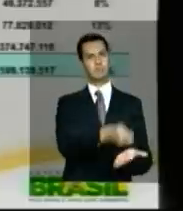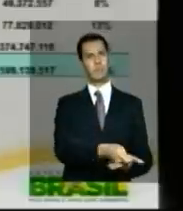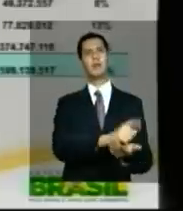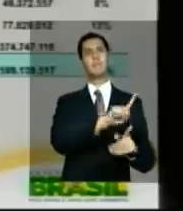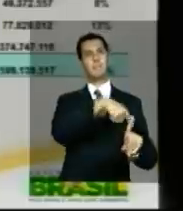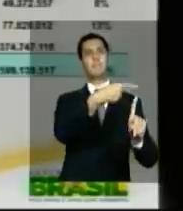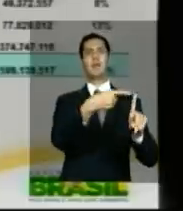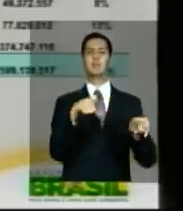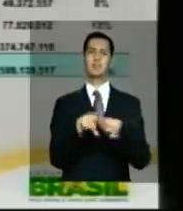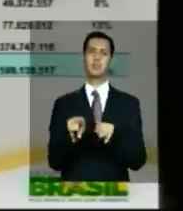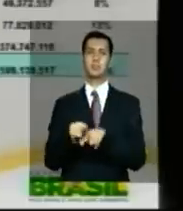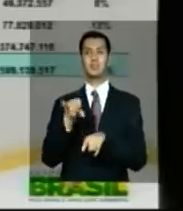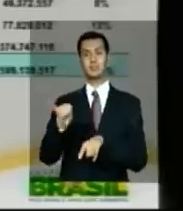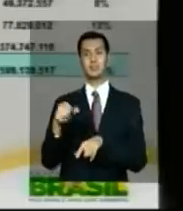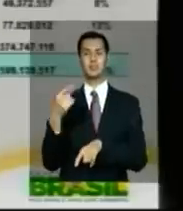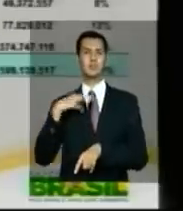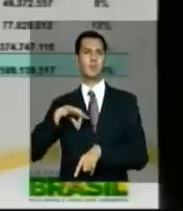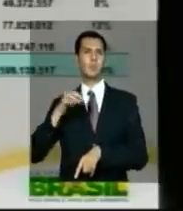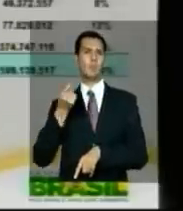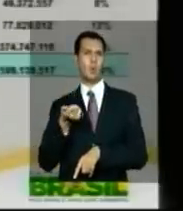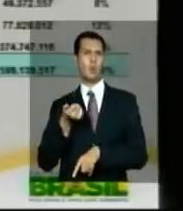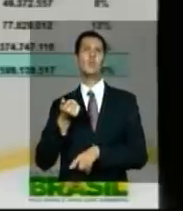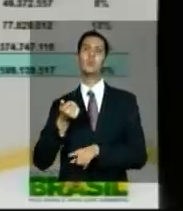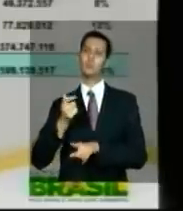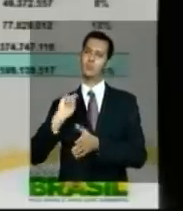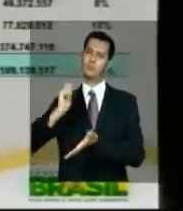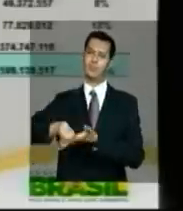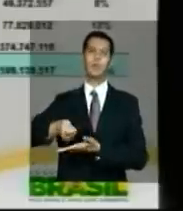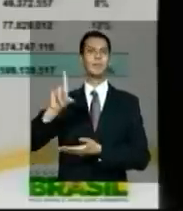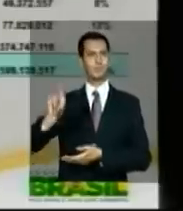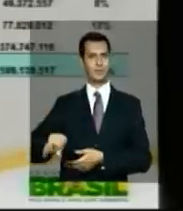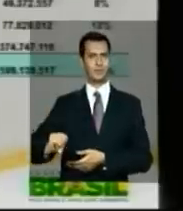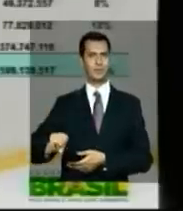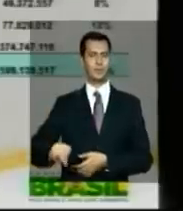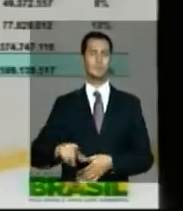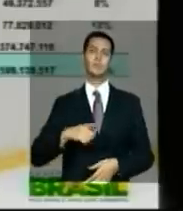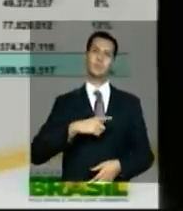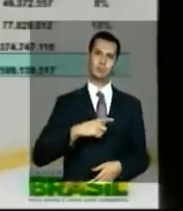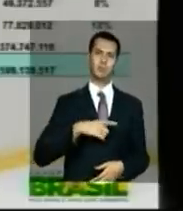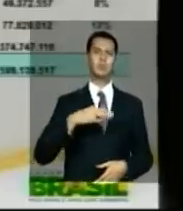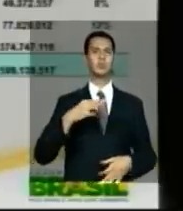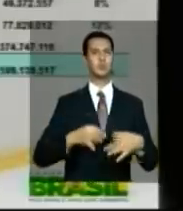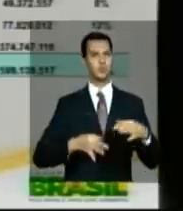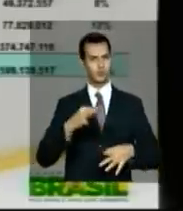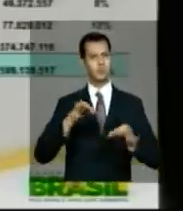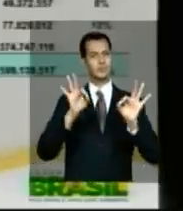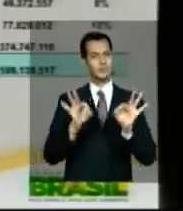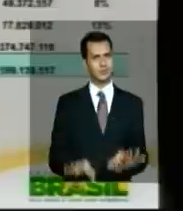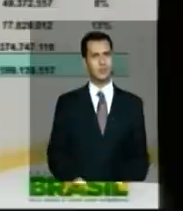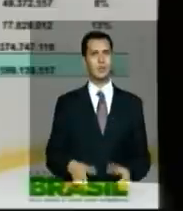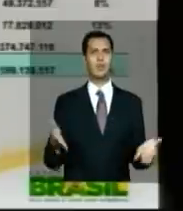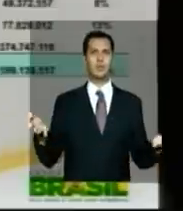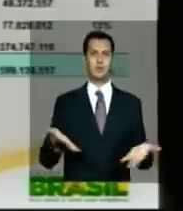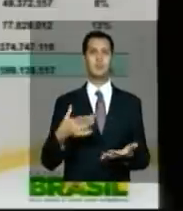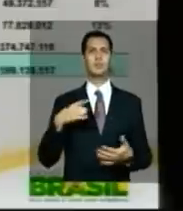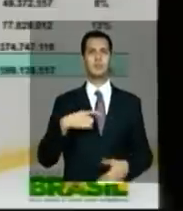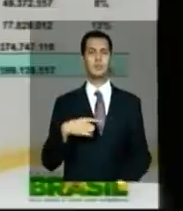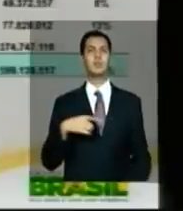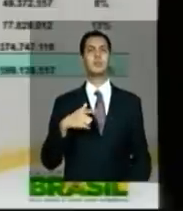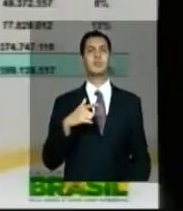fizemos um trocadilho dizendo que além dos princípios de Justiça tributária nós temos agora princípios de